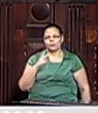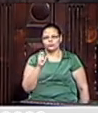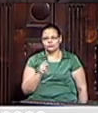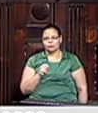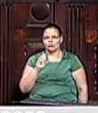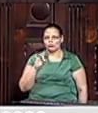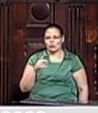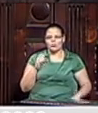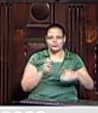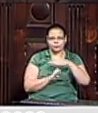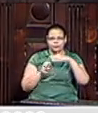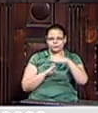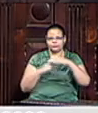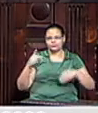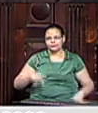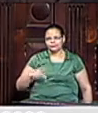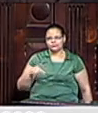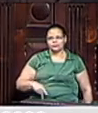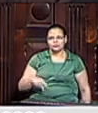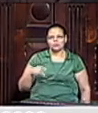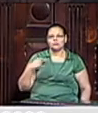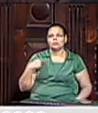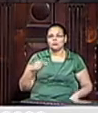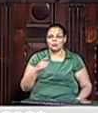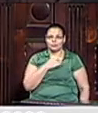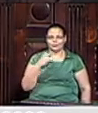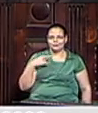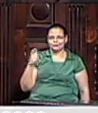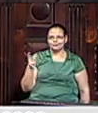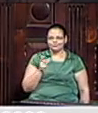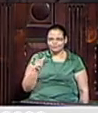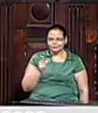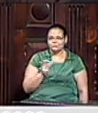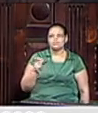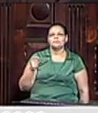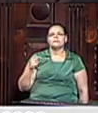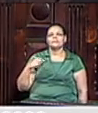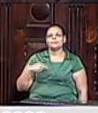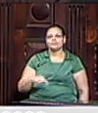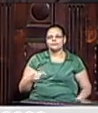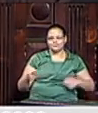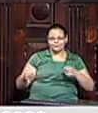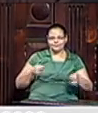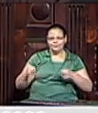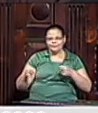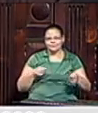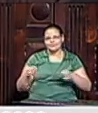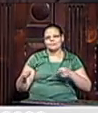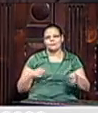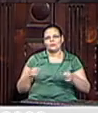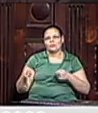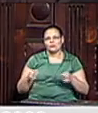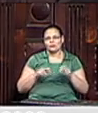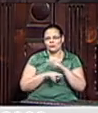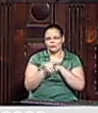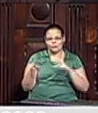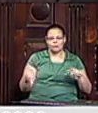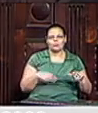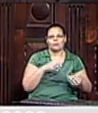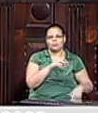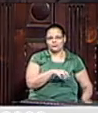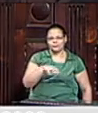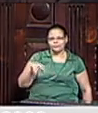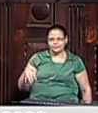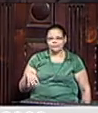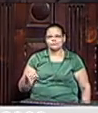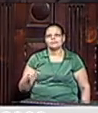da Petrobras. E são os planos de saúde, e são as mineradoras, e são os diferentes setores